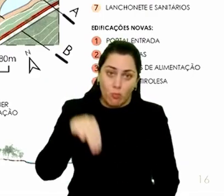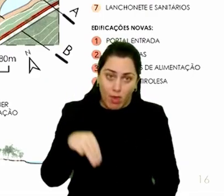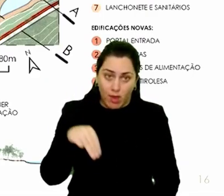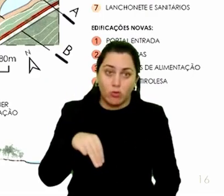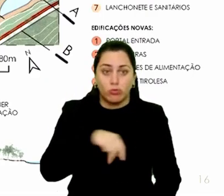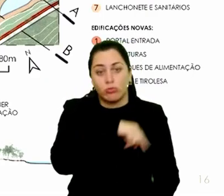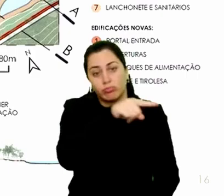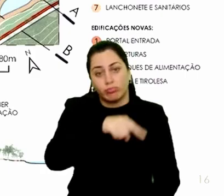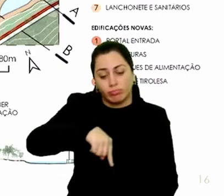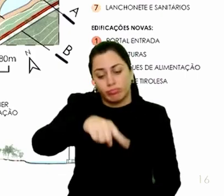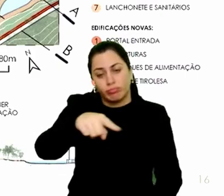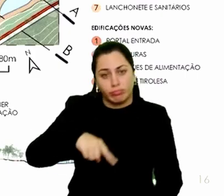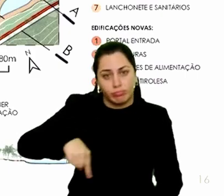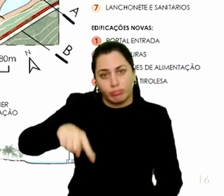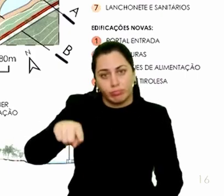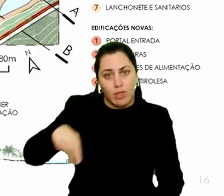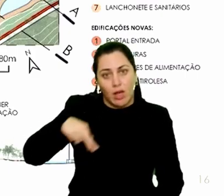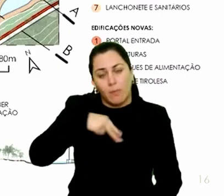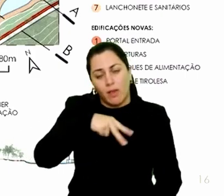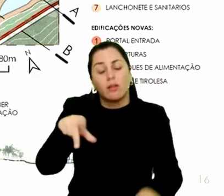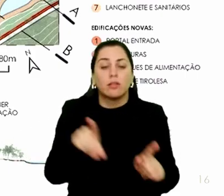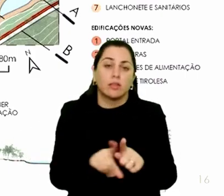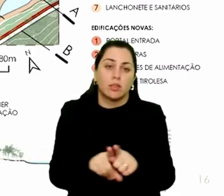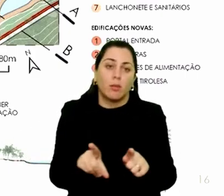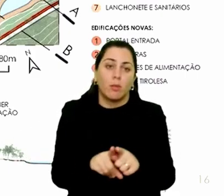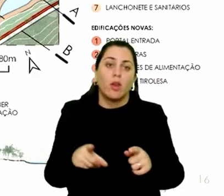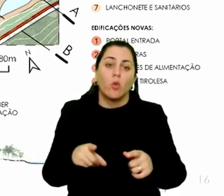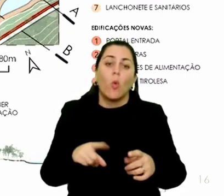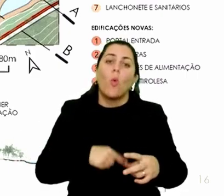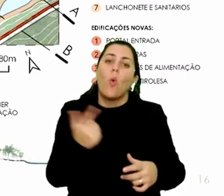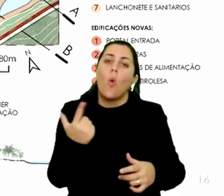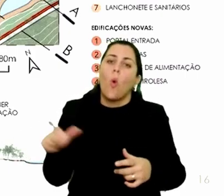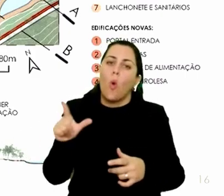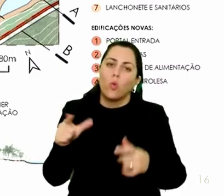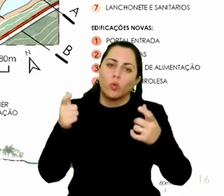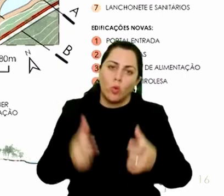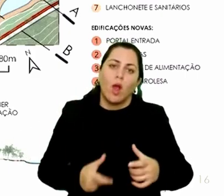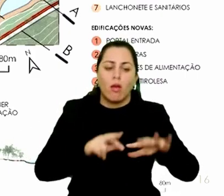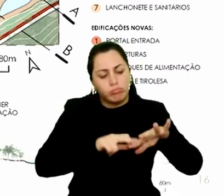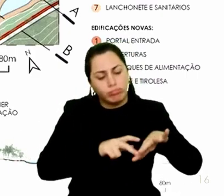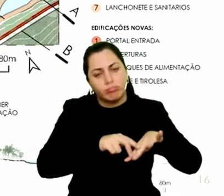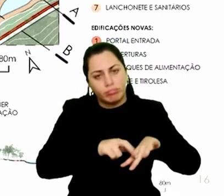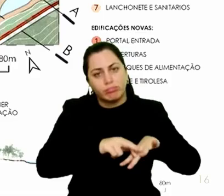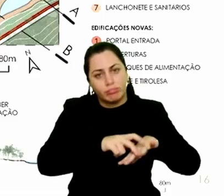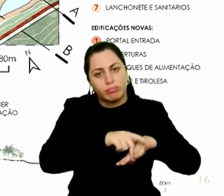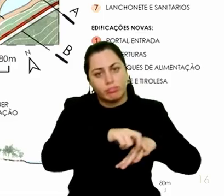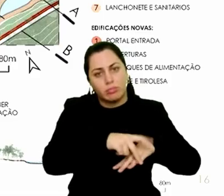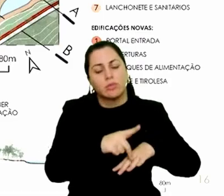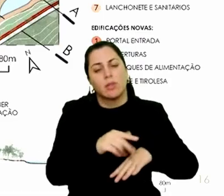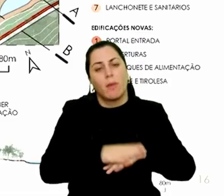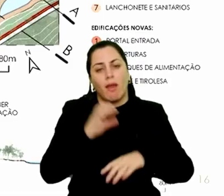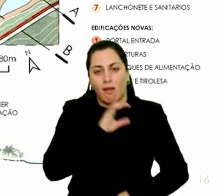distância e seria criado também um percurso secundário em escadaria, que viria cortando esse trajeto